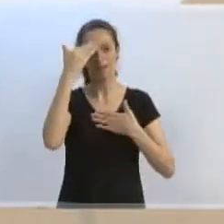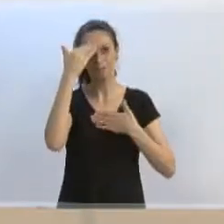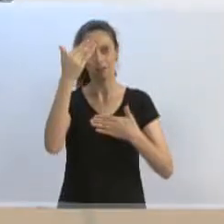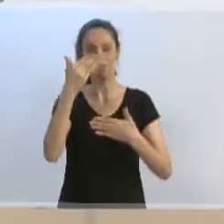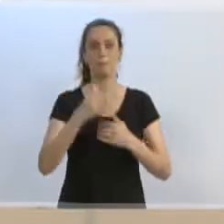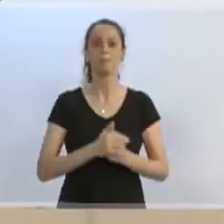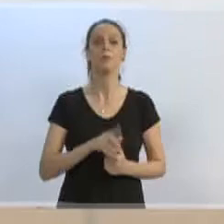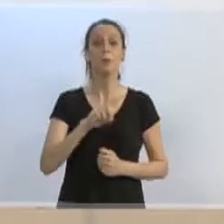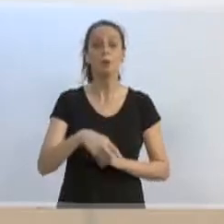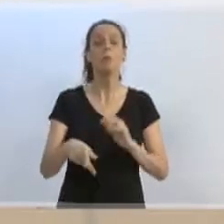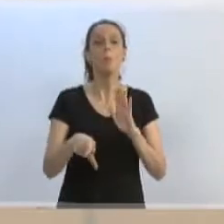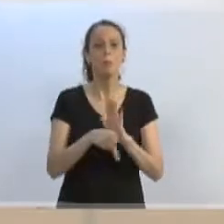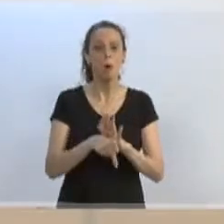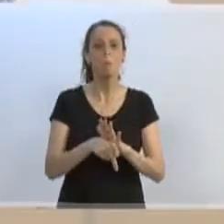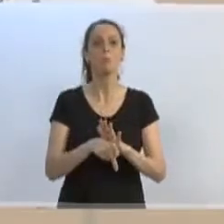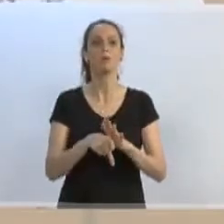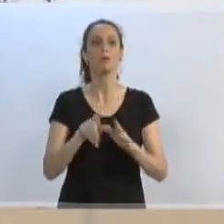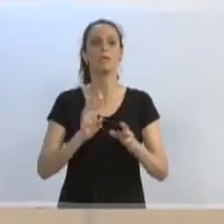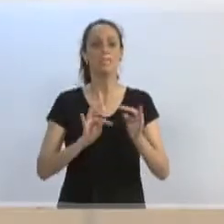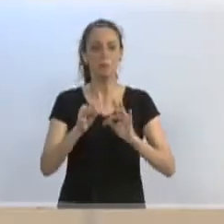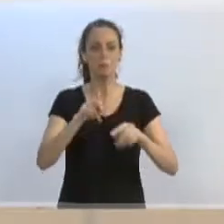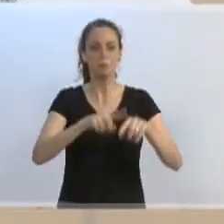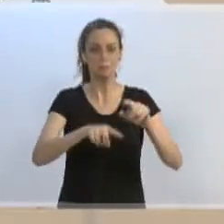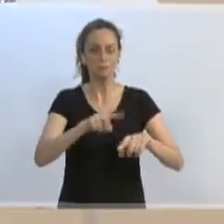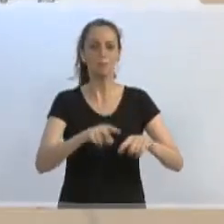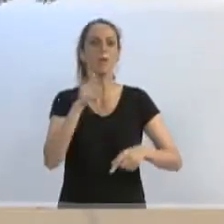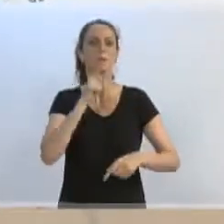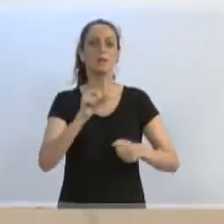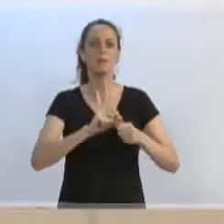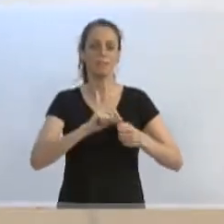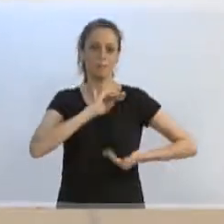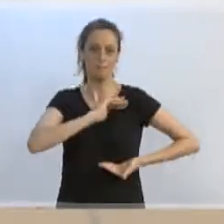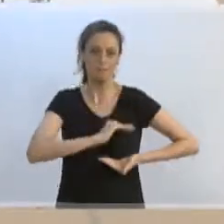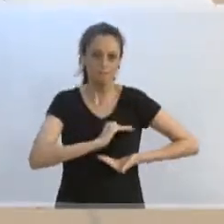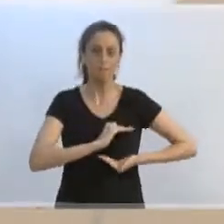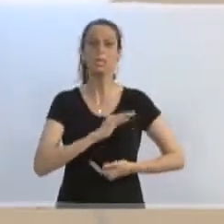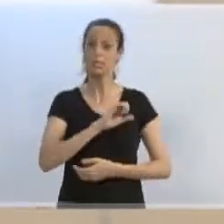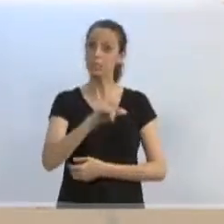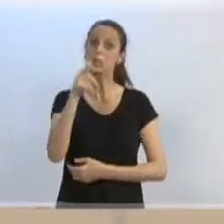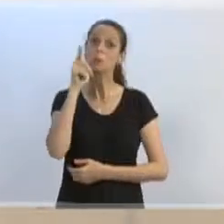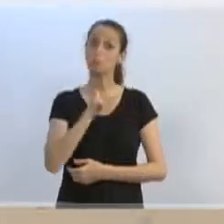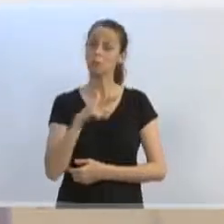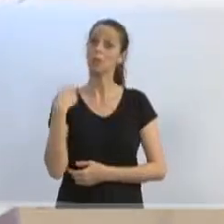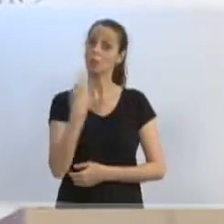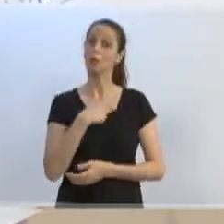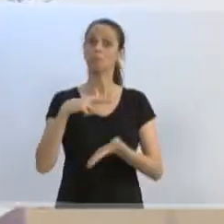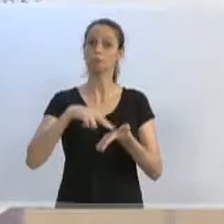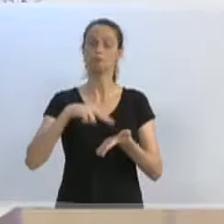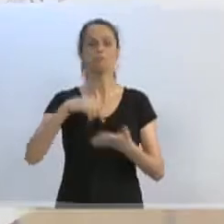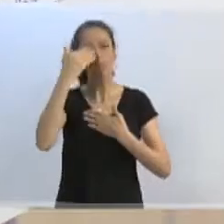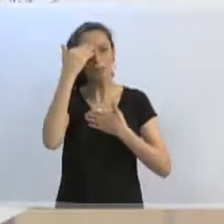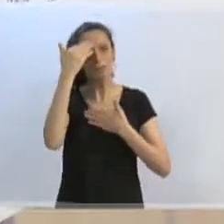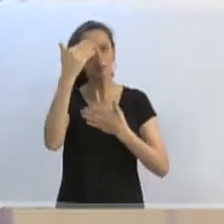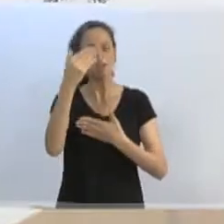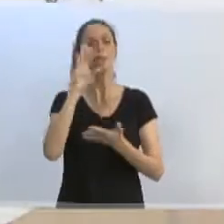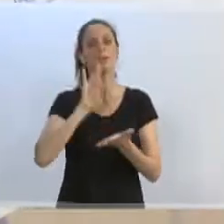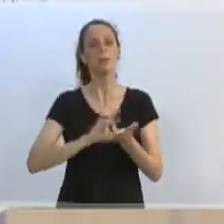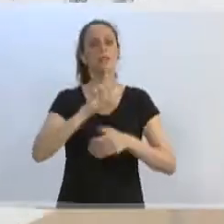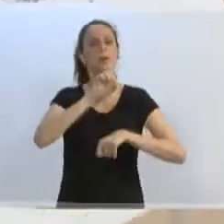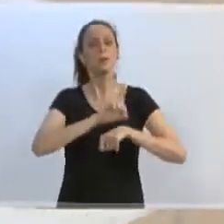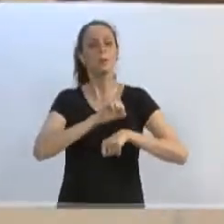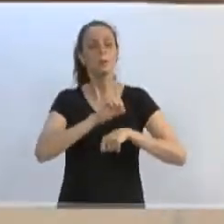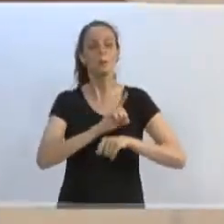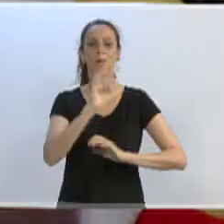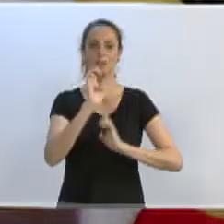aparelho de mamografia se conseguir a doação a gente vai ficar contente e vai com vavá e deve ser muito este grande empresário que tem dado